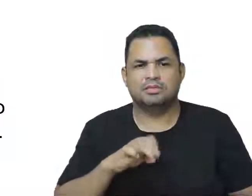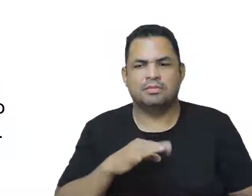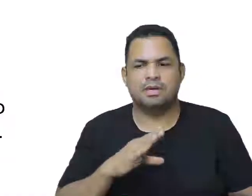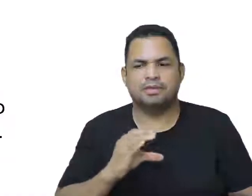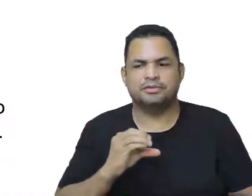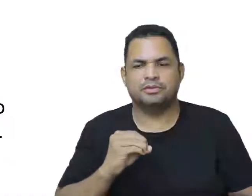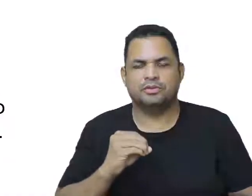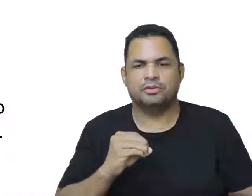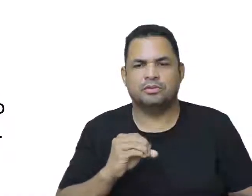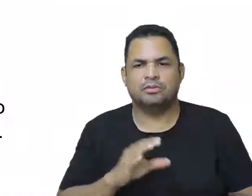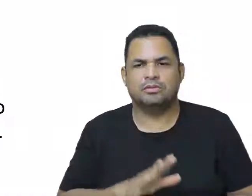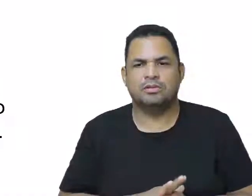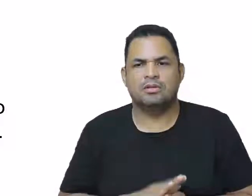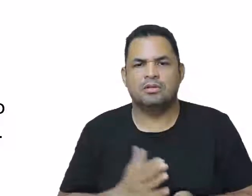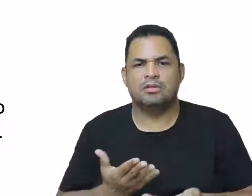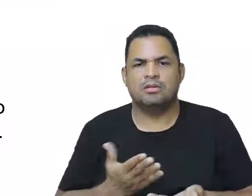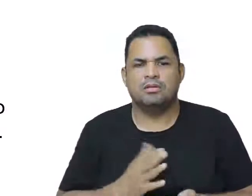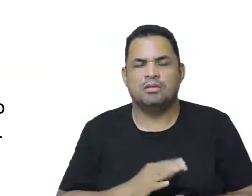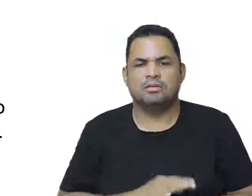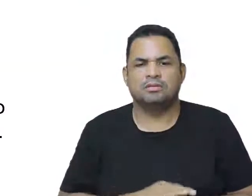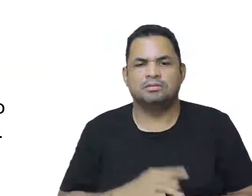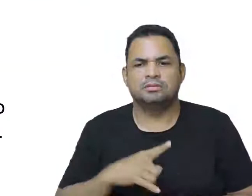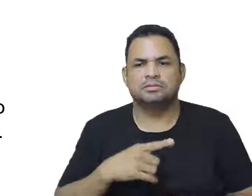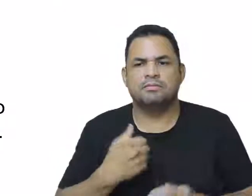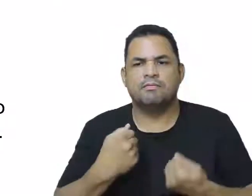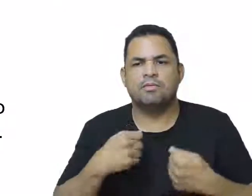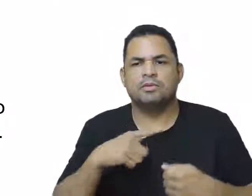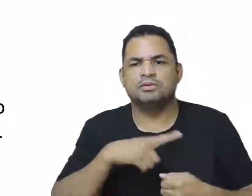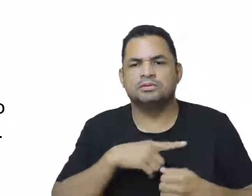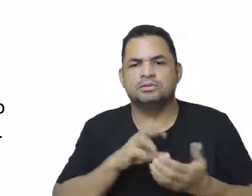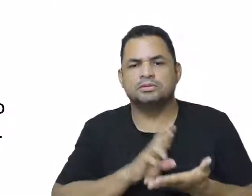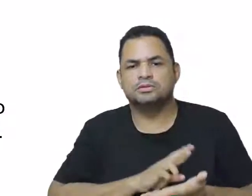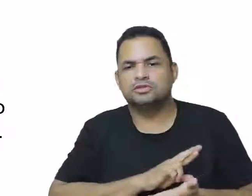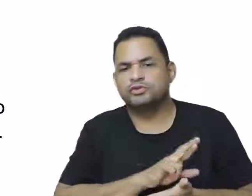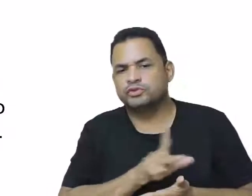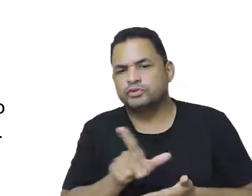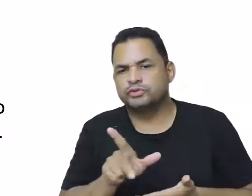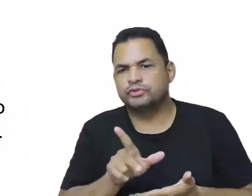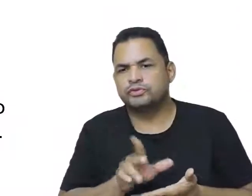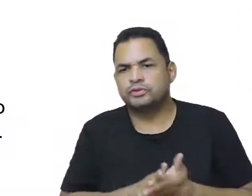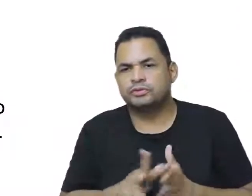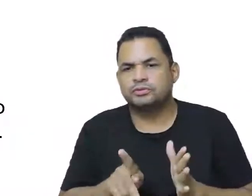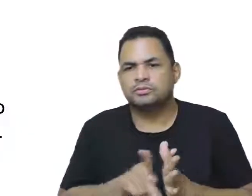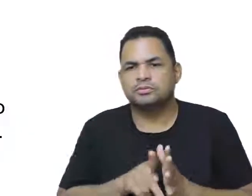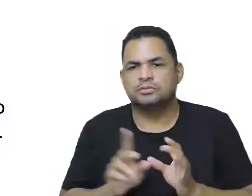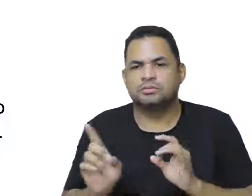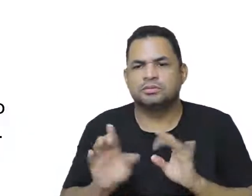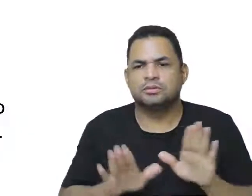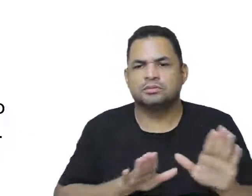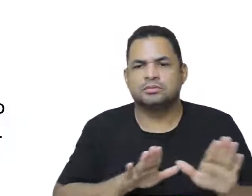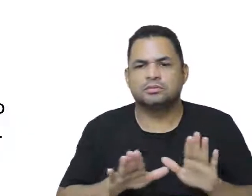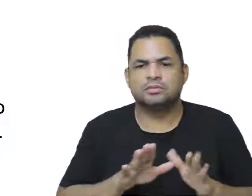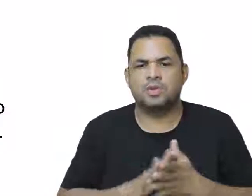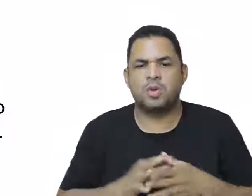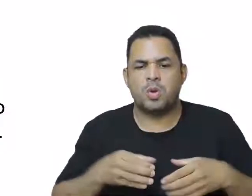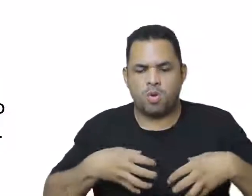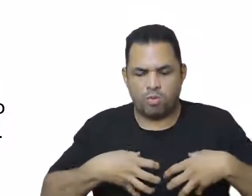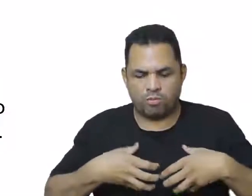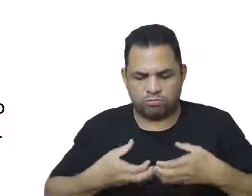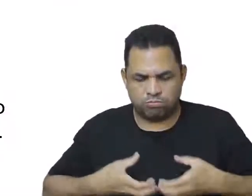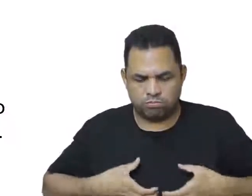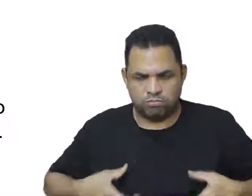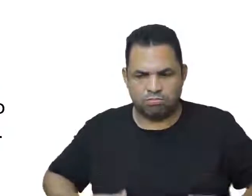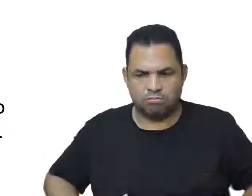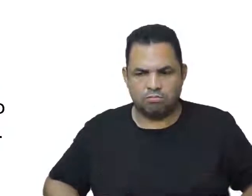prismático, que são ele pode assumir diferentes especializações dependendo de sua